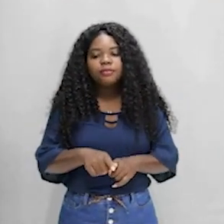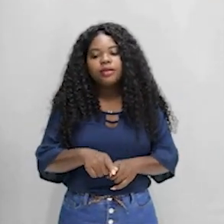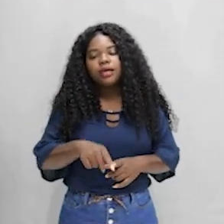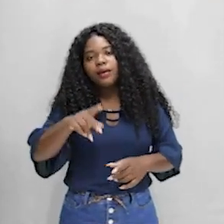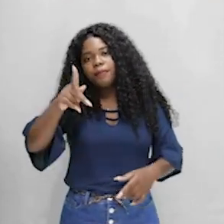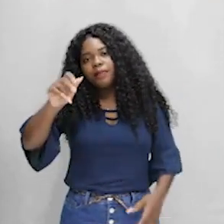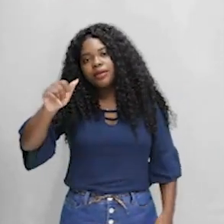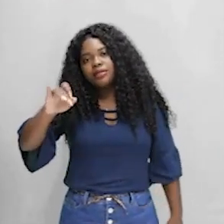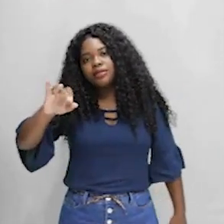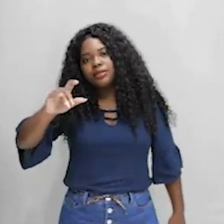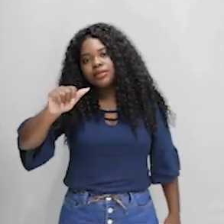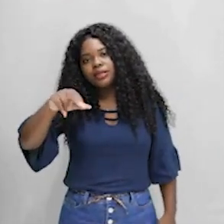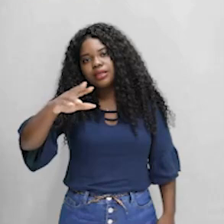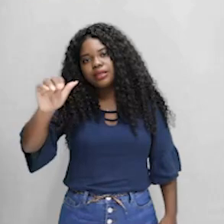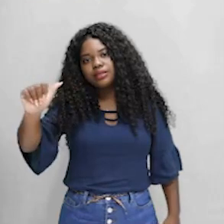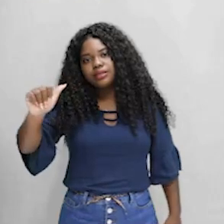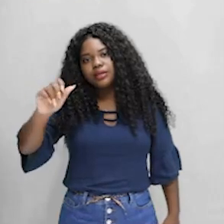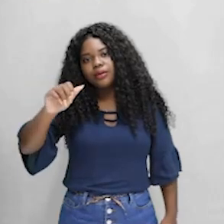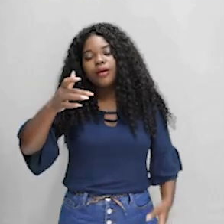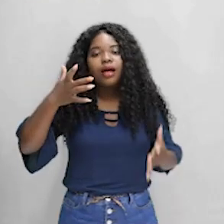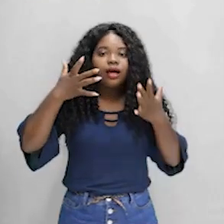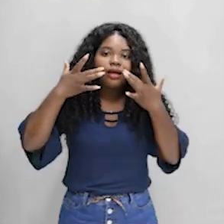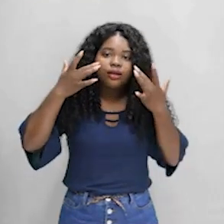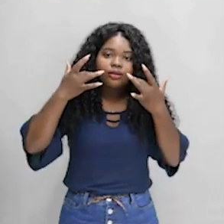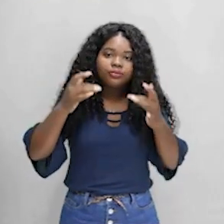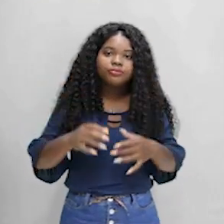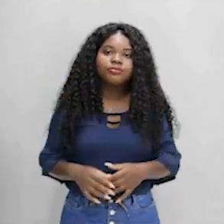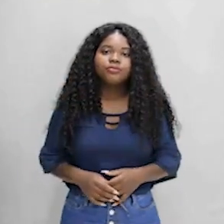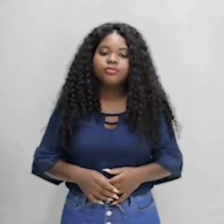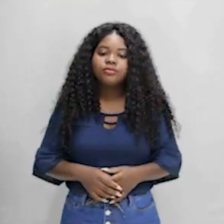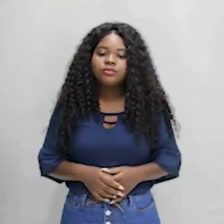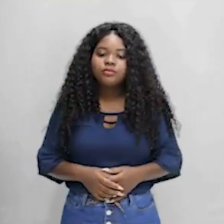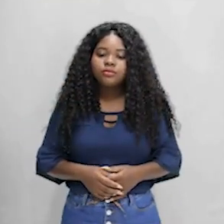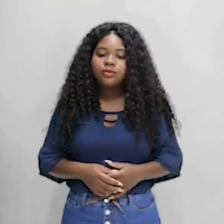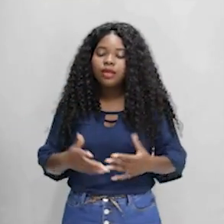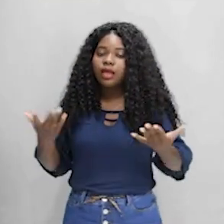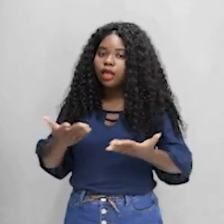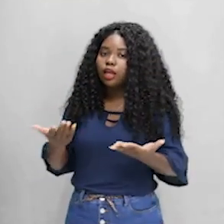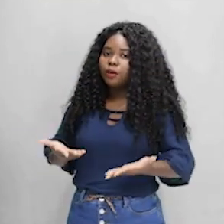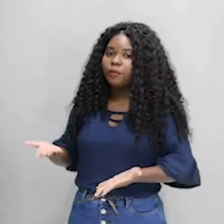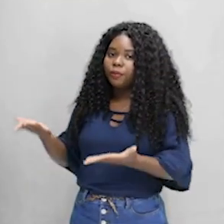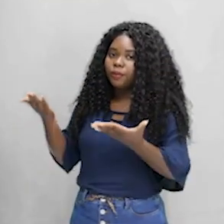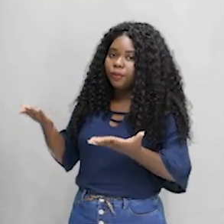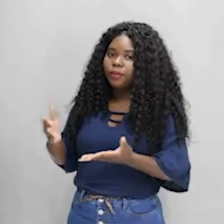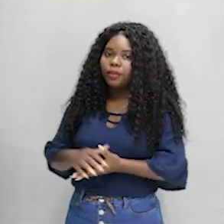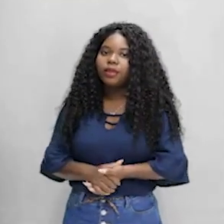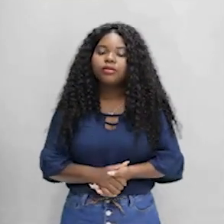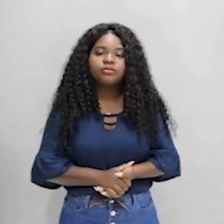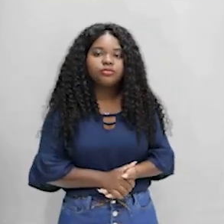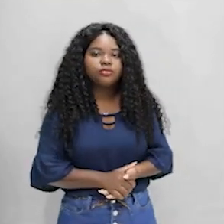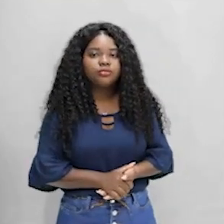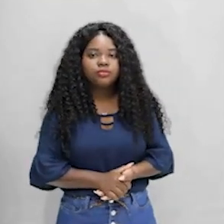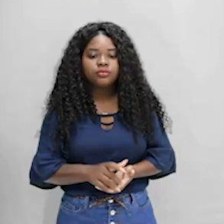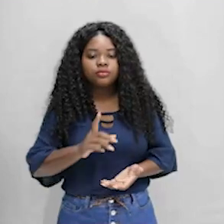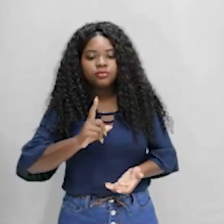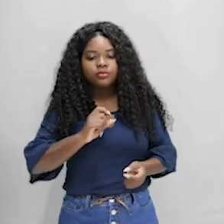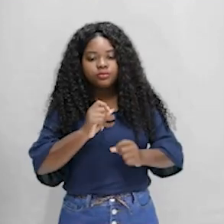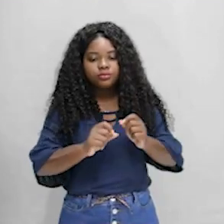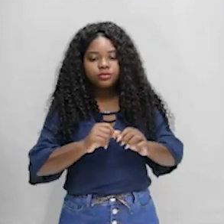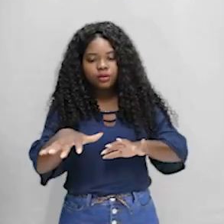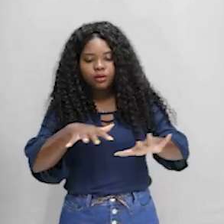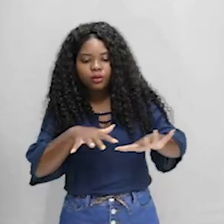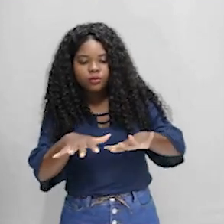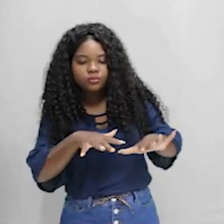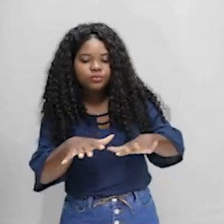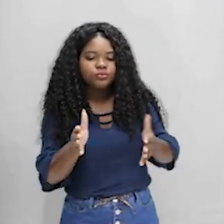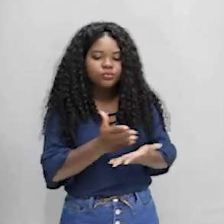você não falou de patinação ainda há pouco, quando eu estava falando de esporte de marca. Aqui eu estou falando da artística, porque aqui exige alguns